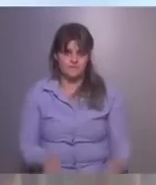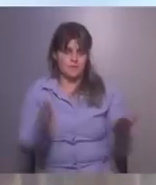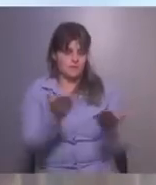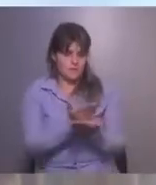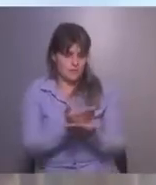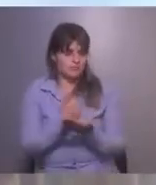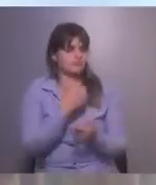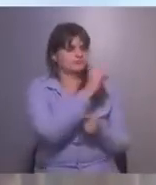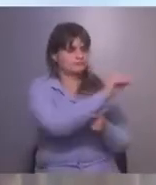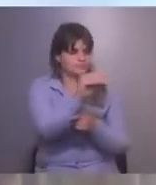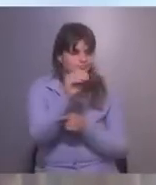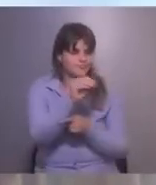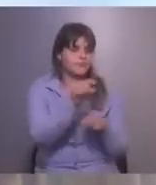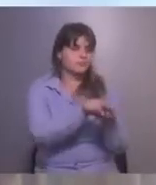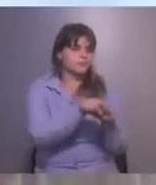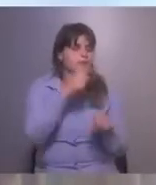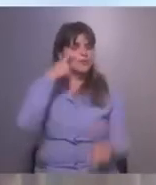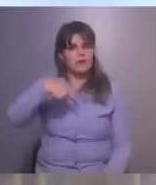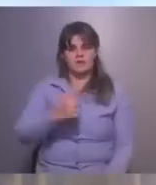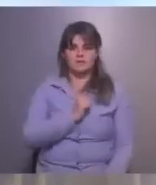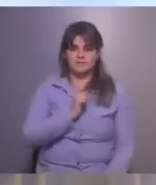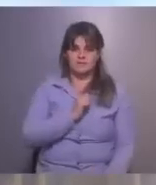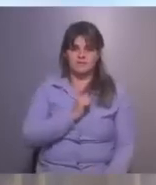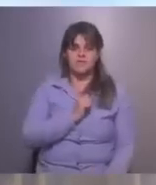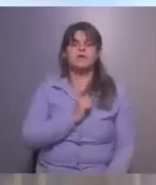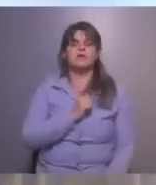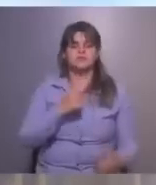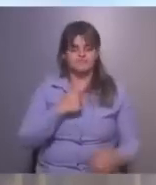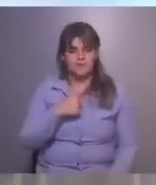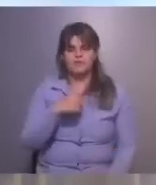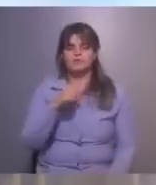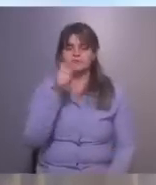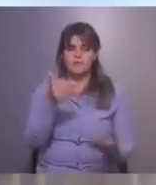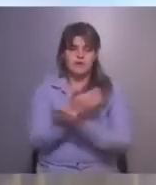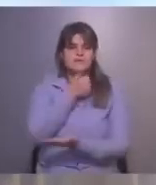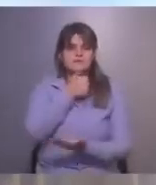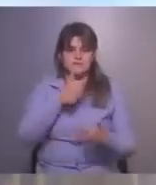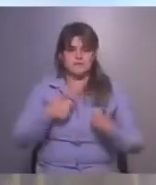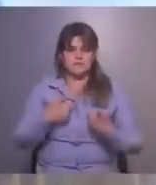darò è la mia carne per la vita del mondo.